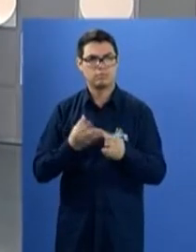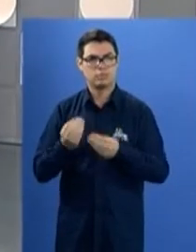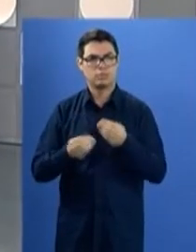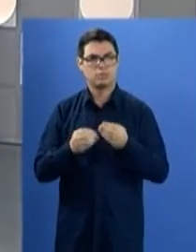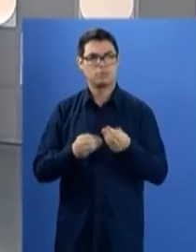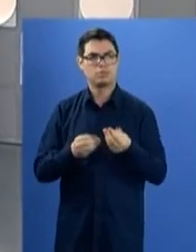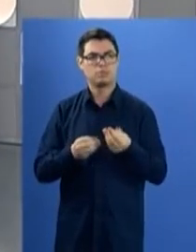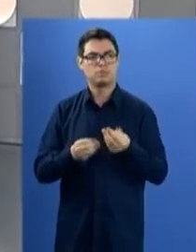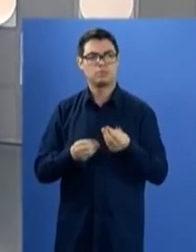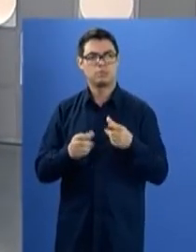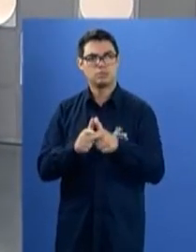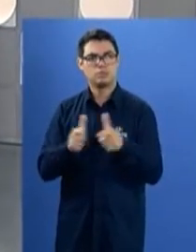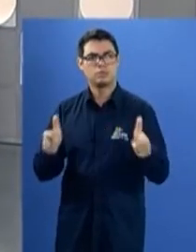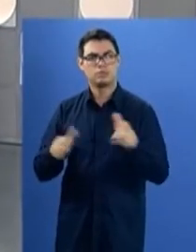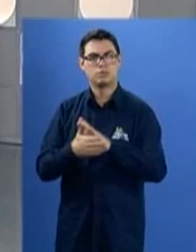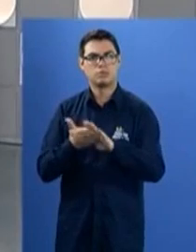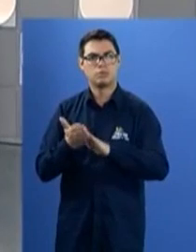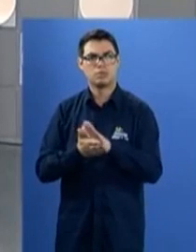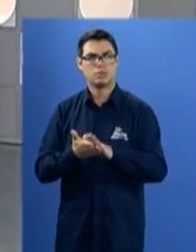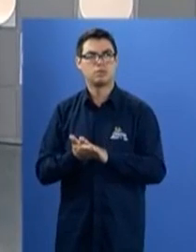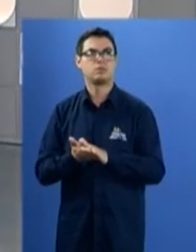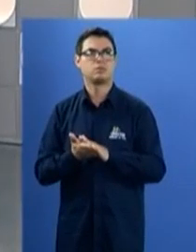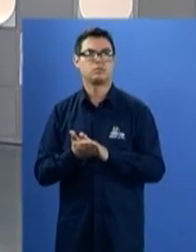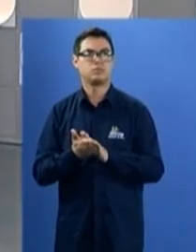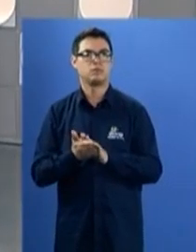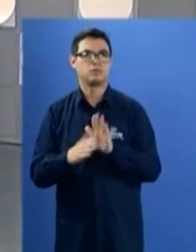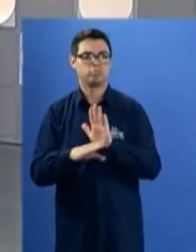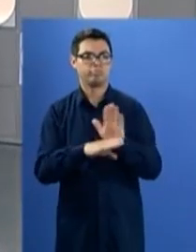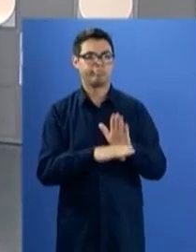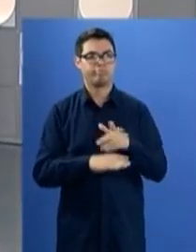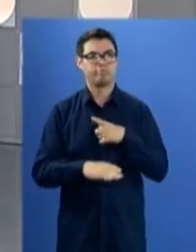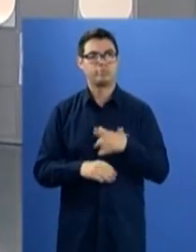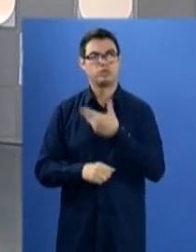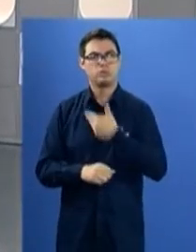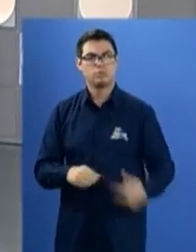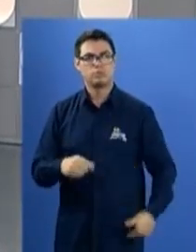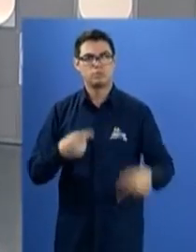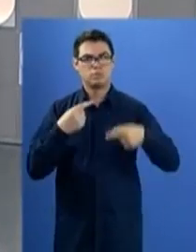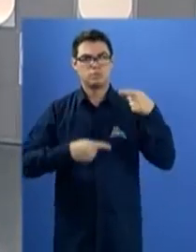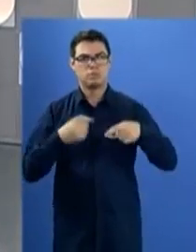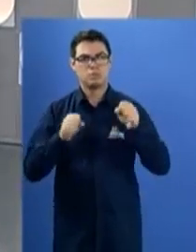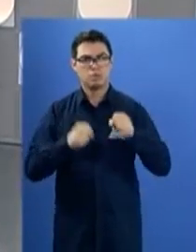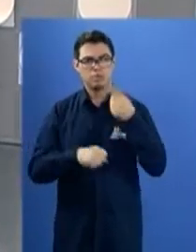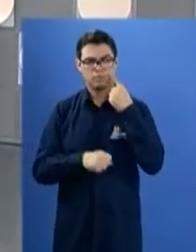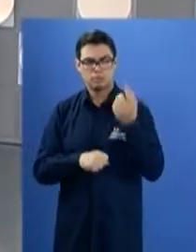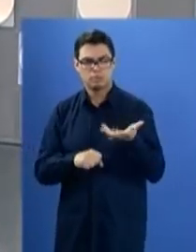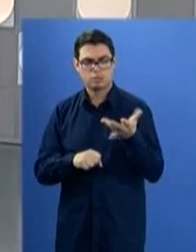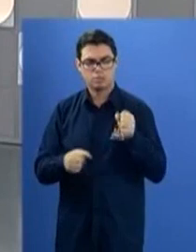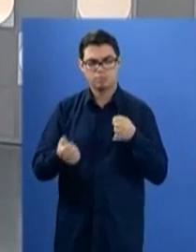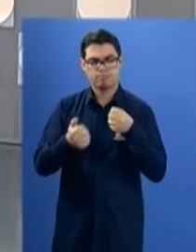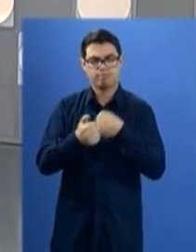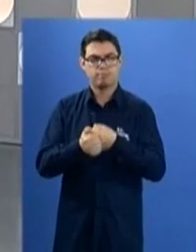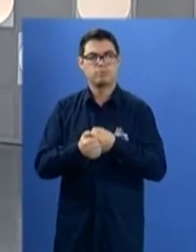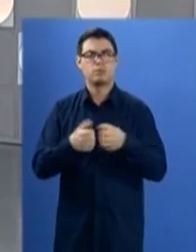e brecar o crescimento dos sistemas produtivos. As políticas de governo podem estimular ou frear